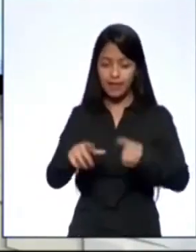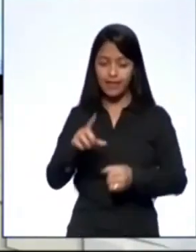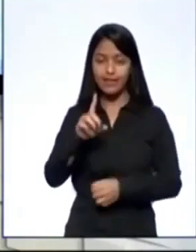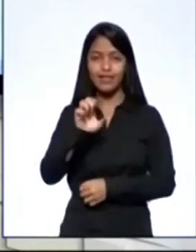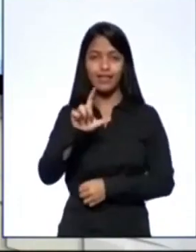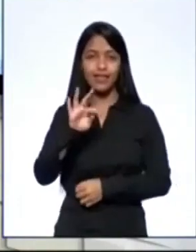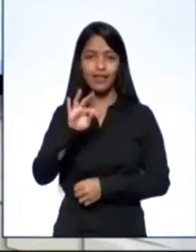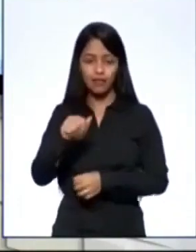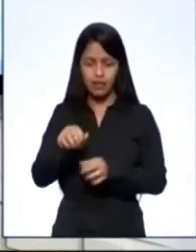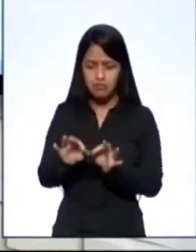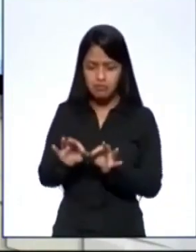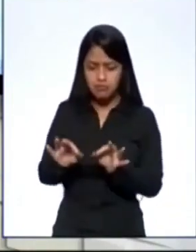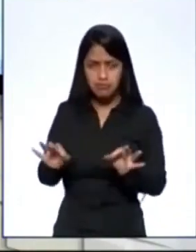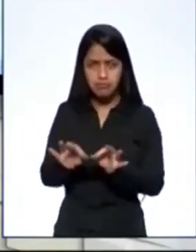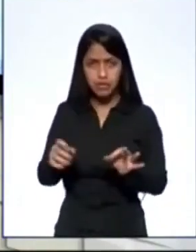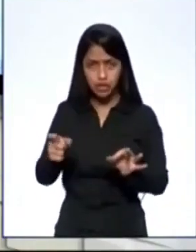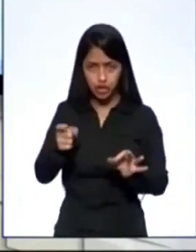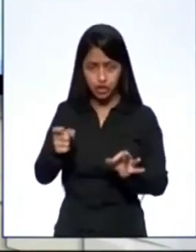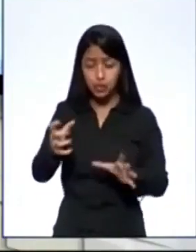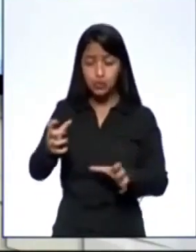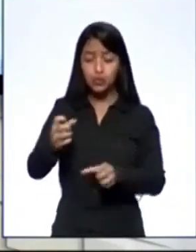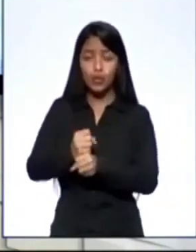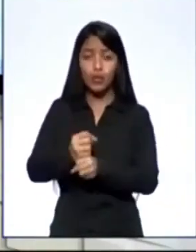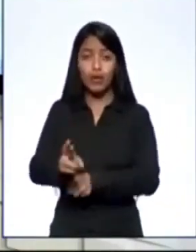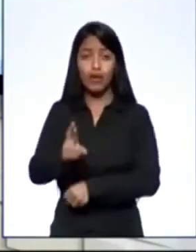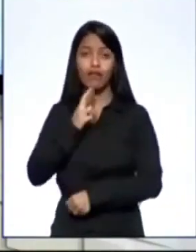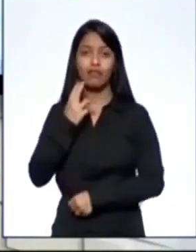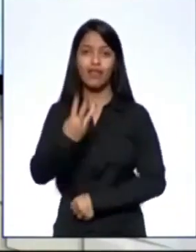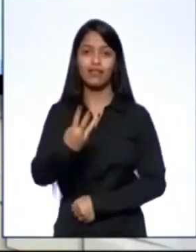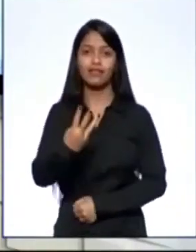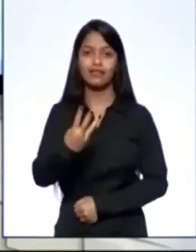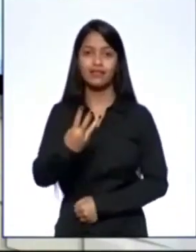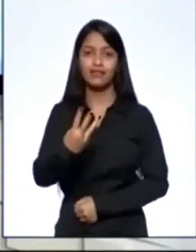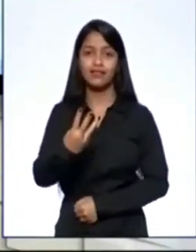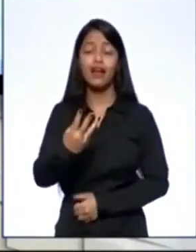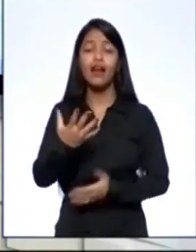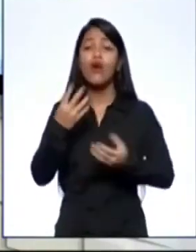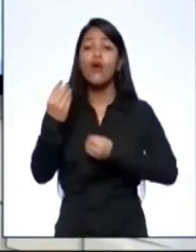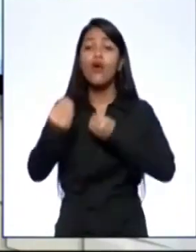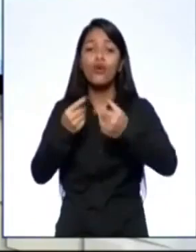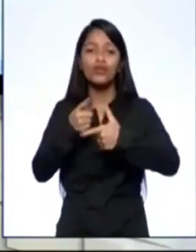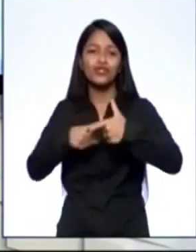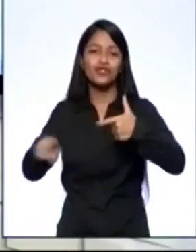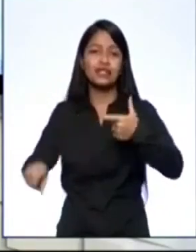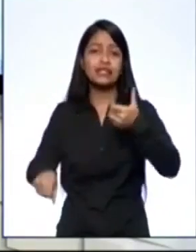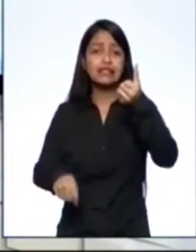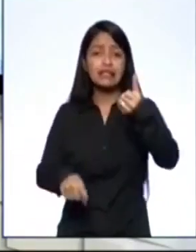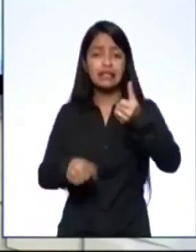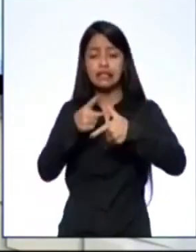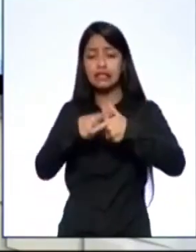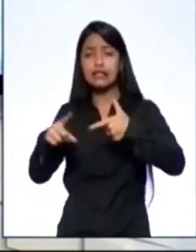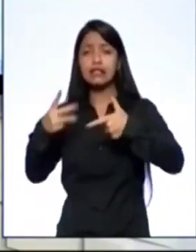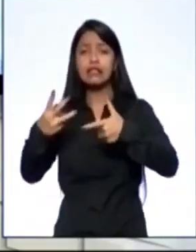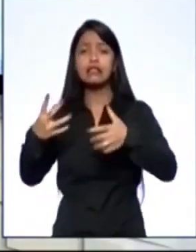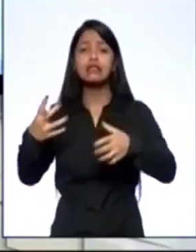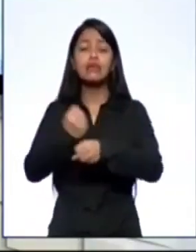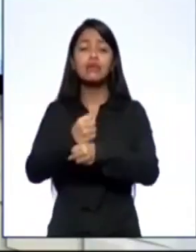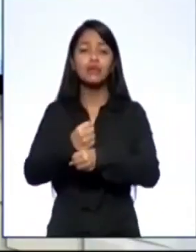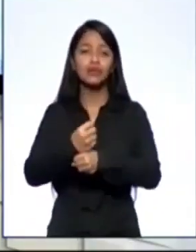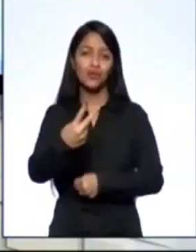ao cateto horizontal aí deu três Sem Compromisso dividir sem por três quanto da